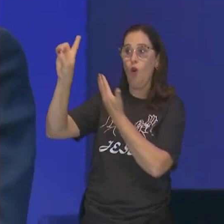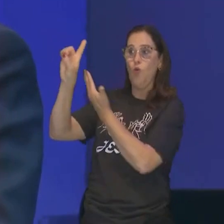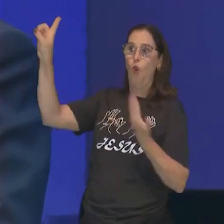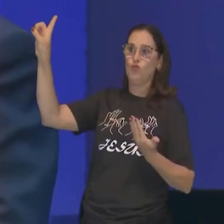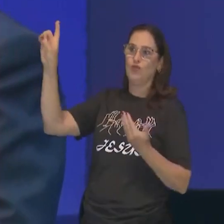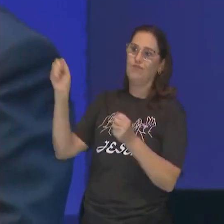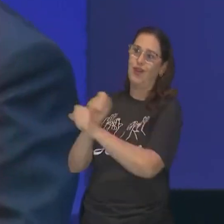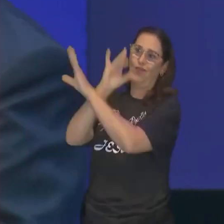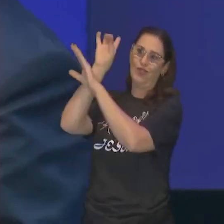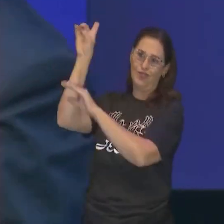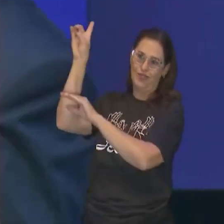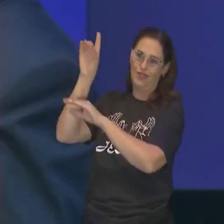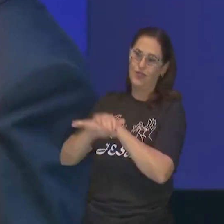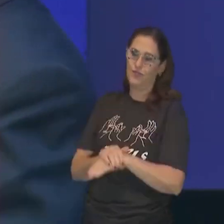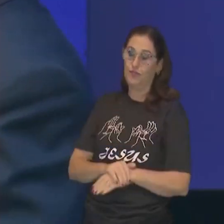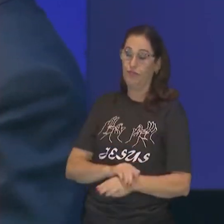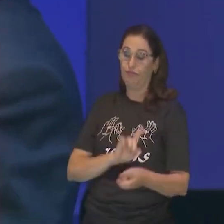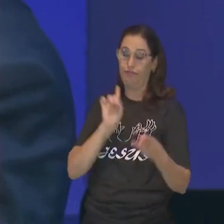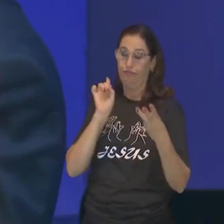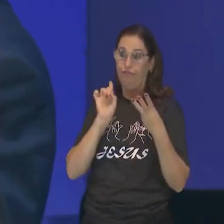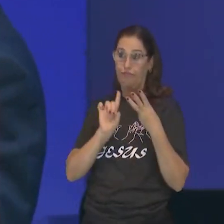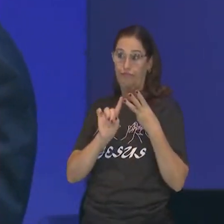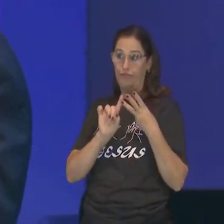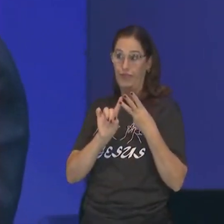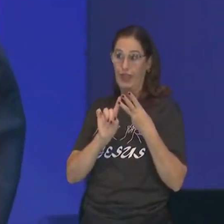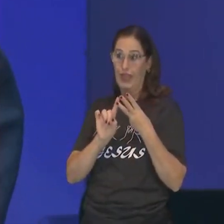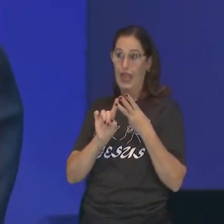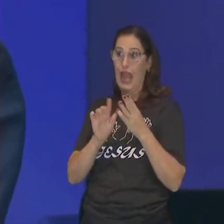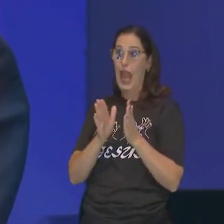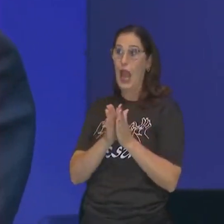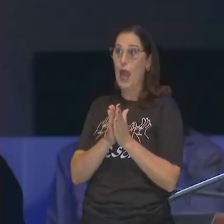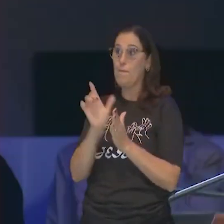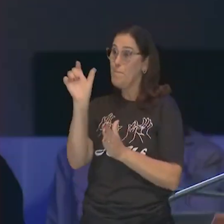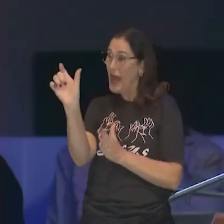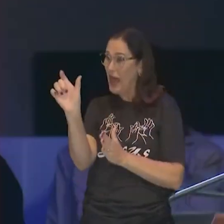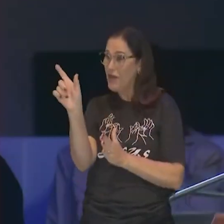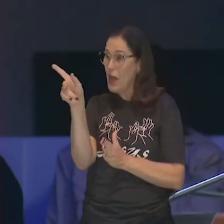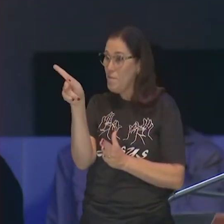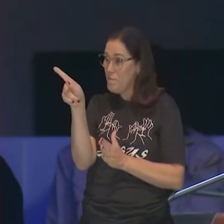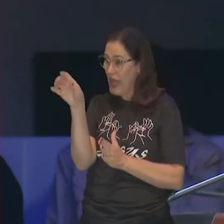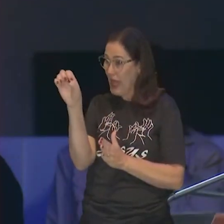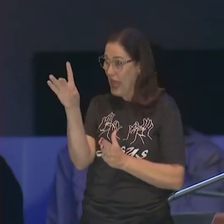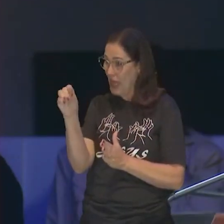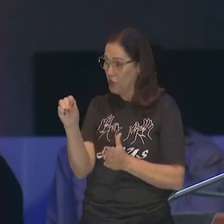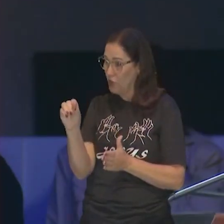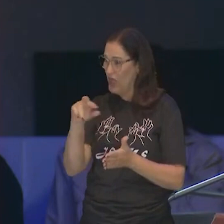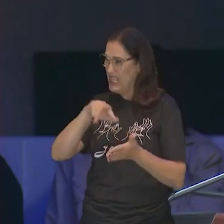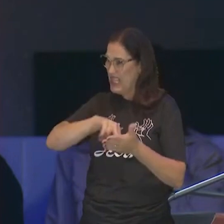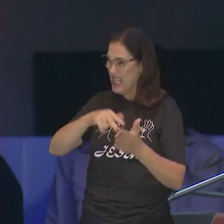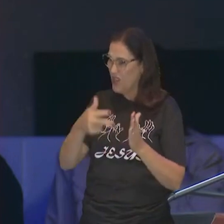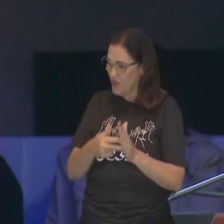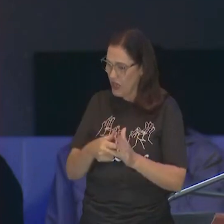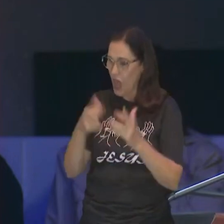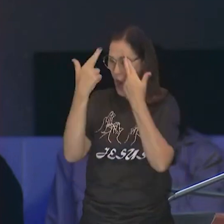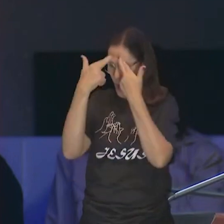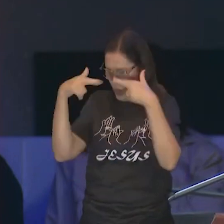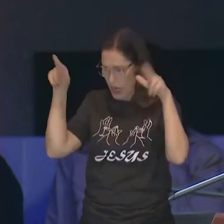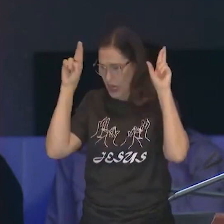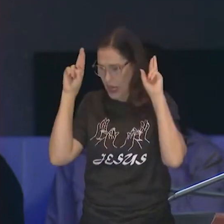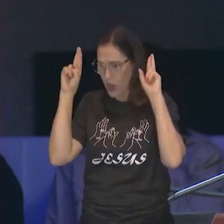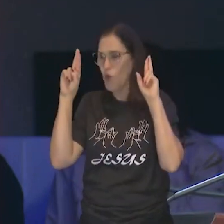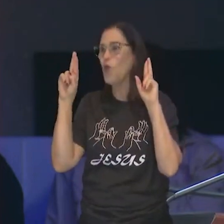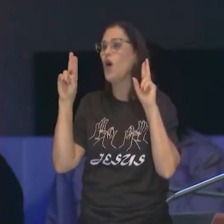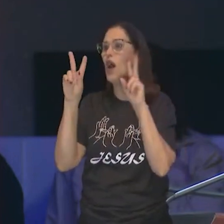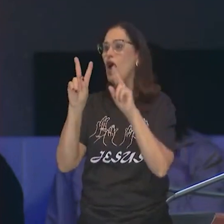Deus. 3. A palavra pecado significa literalmente, tanto no grego quanto no